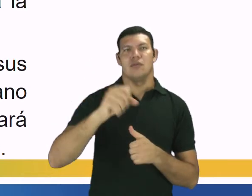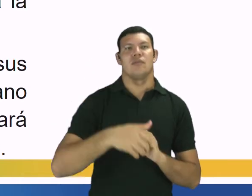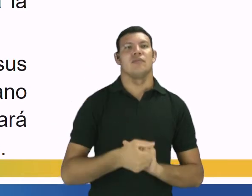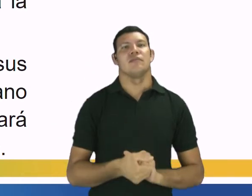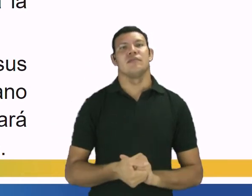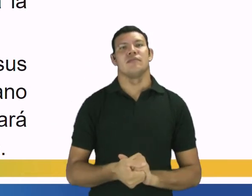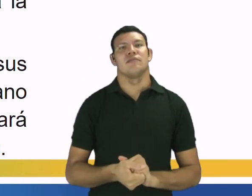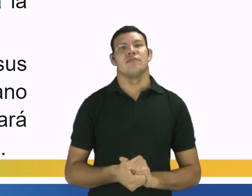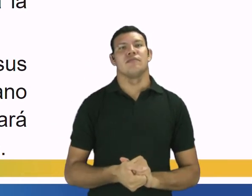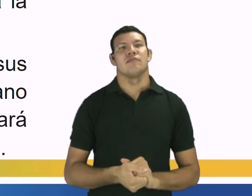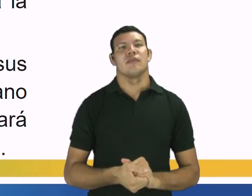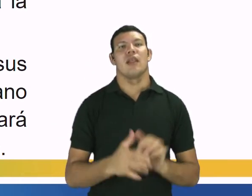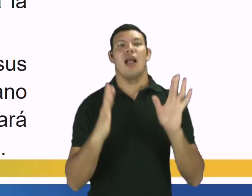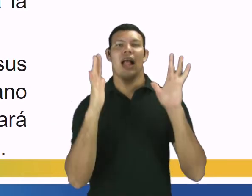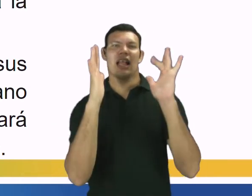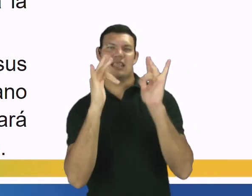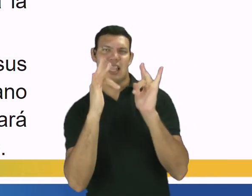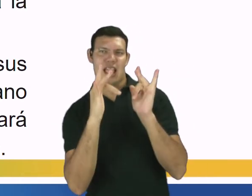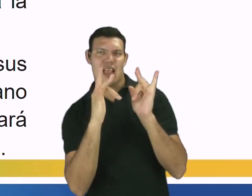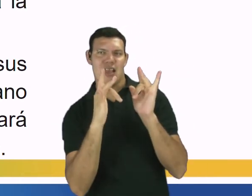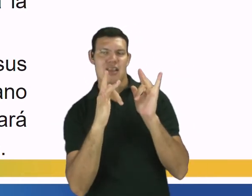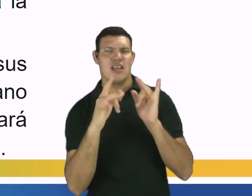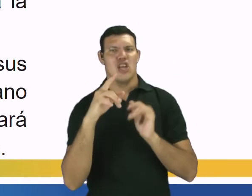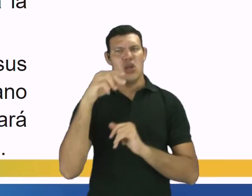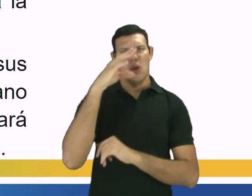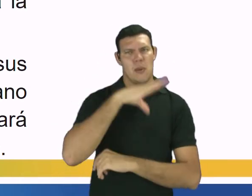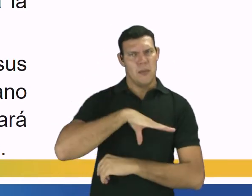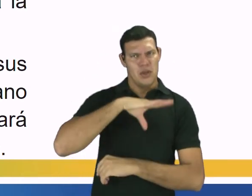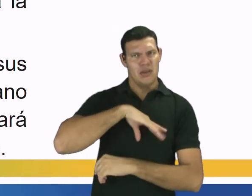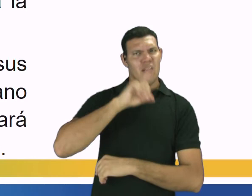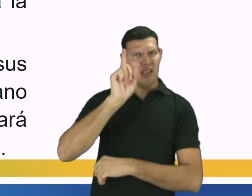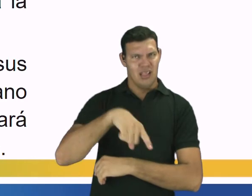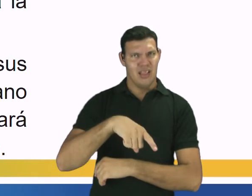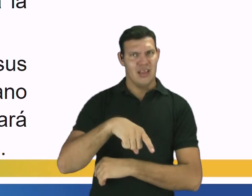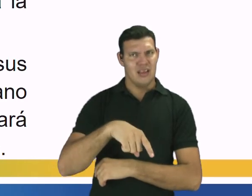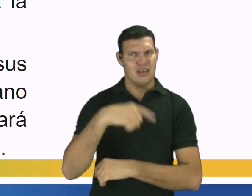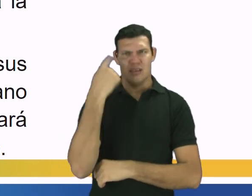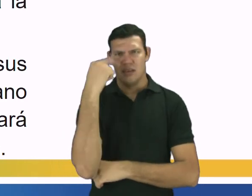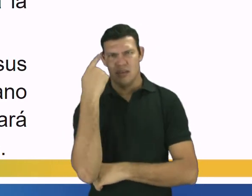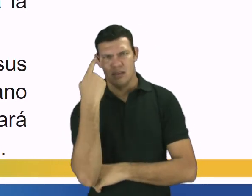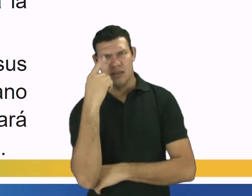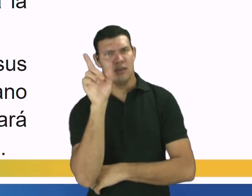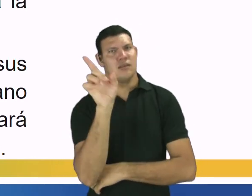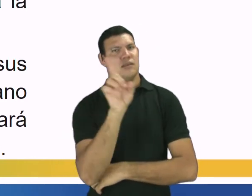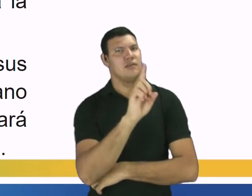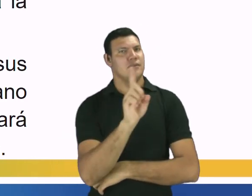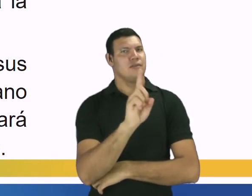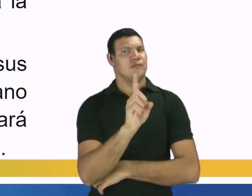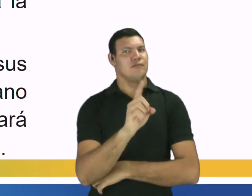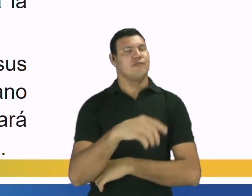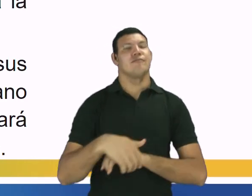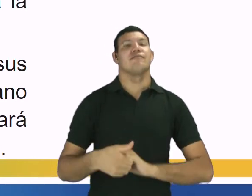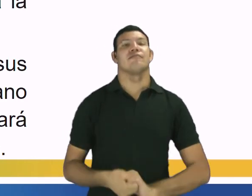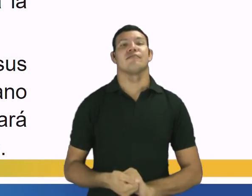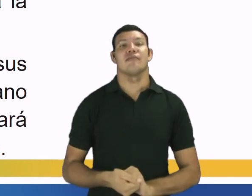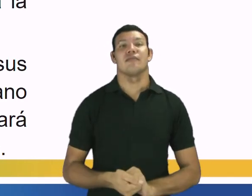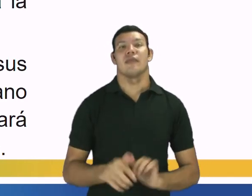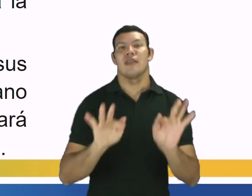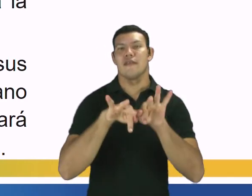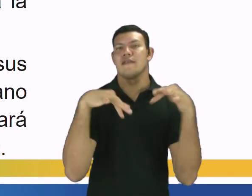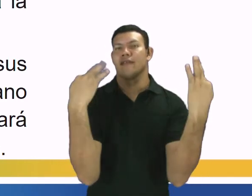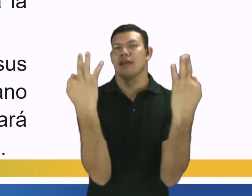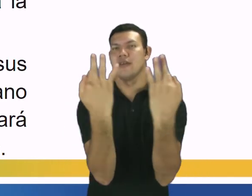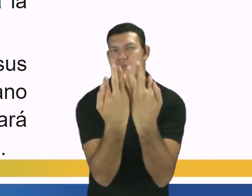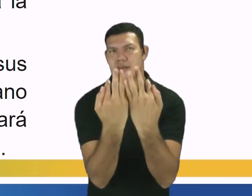mês. Olha só, a palavra namorada. Lembra que eu contei para vocês lá no dia que nós falamos sobre a família